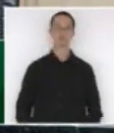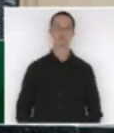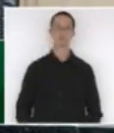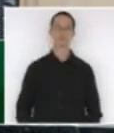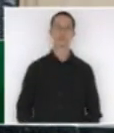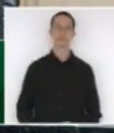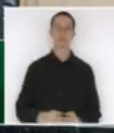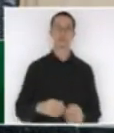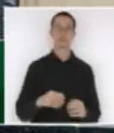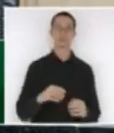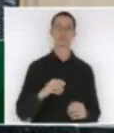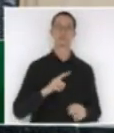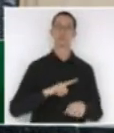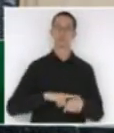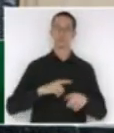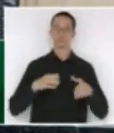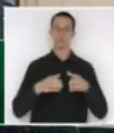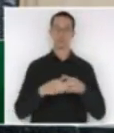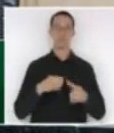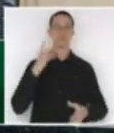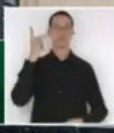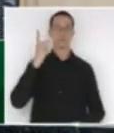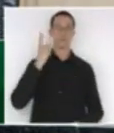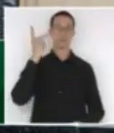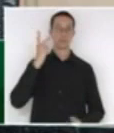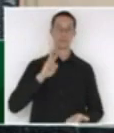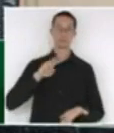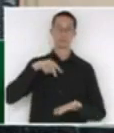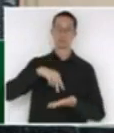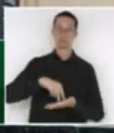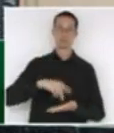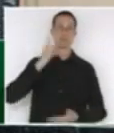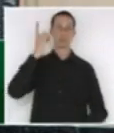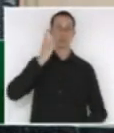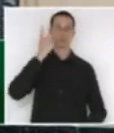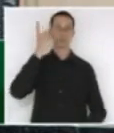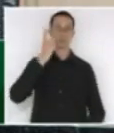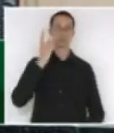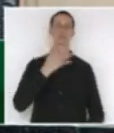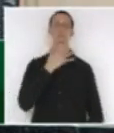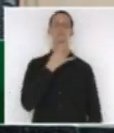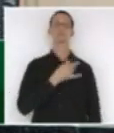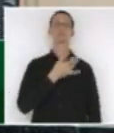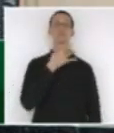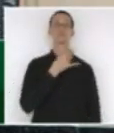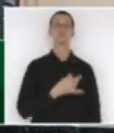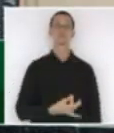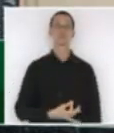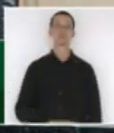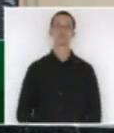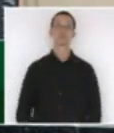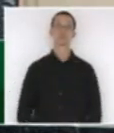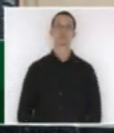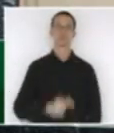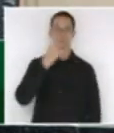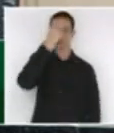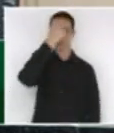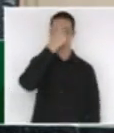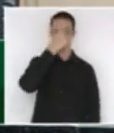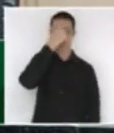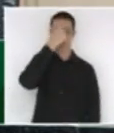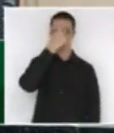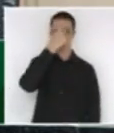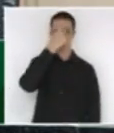Neste horário destinado aos partidos políticos, ocuparam a tribuna os senhores deputados Valdir Cobalcini, PMDB, Maurício Skudlak,